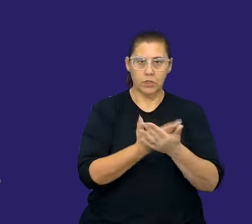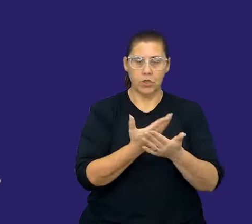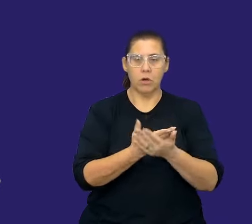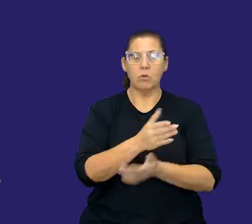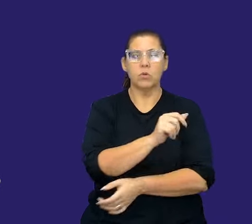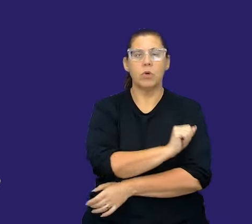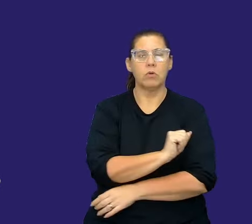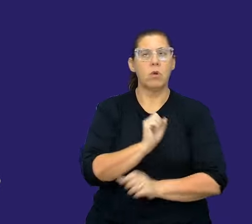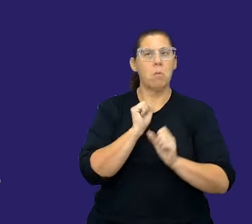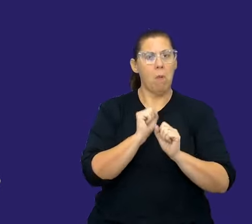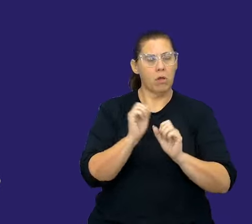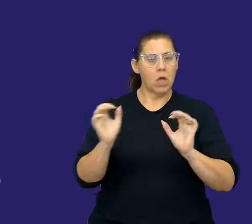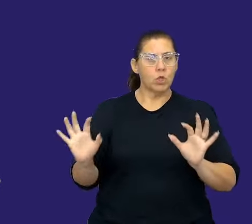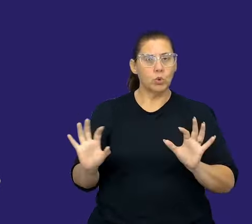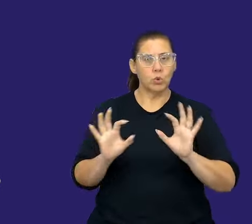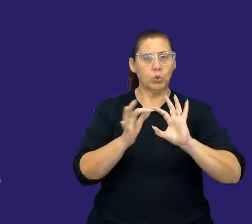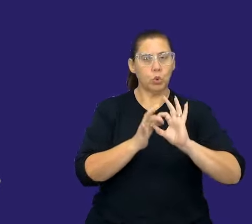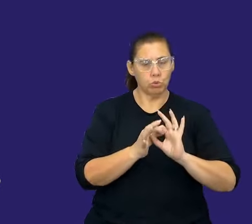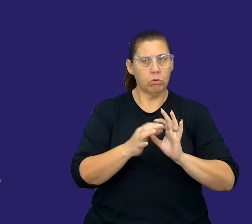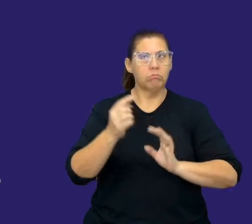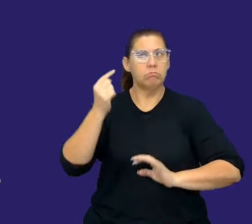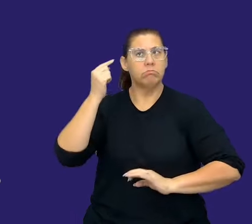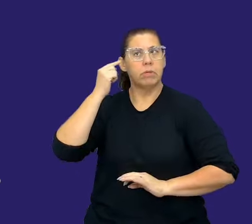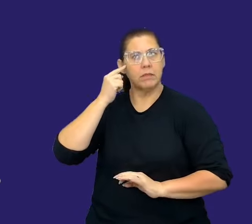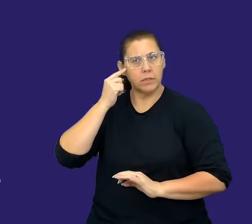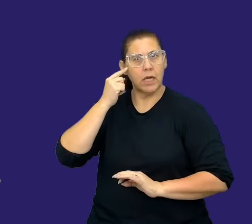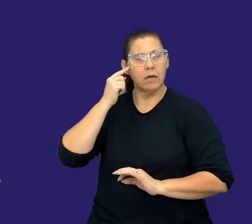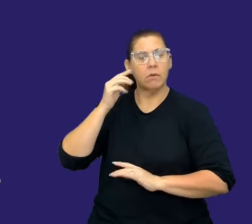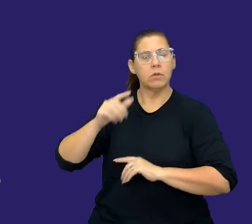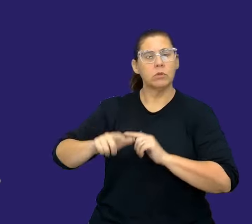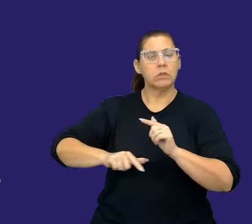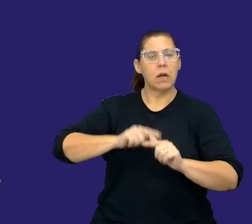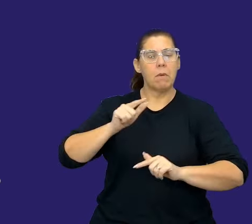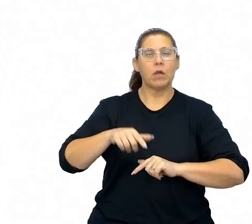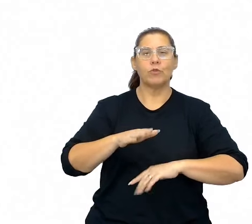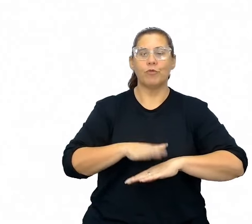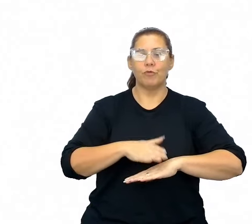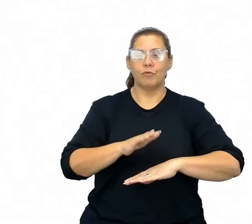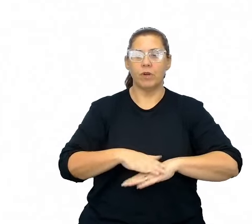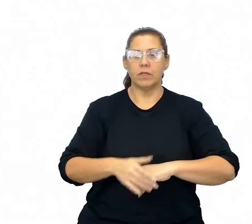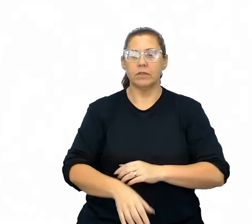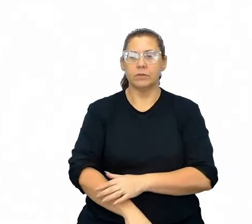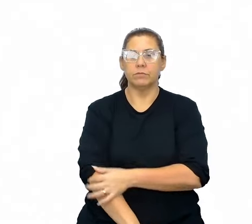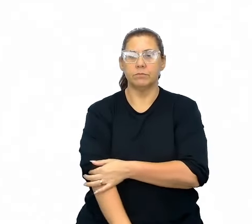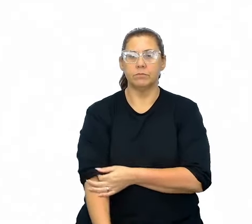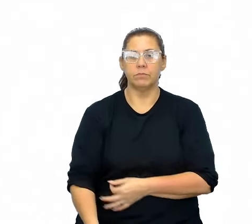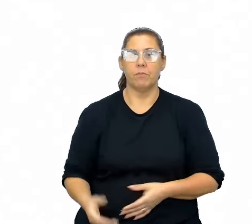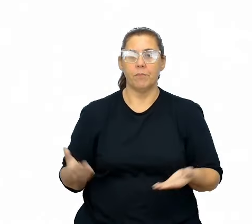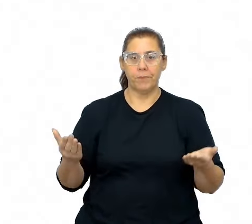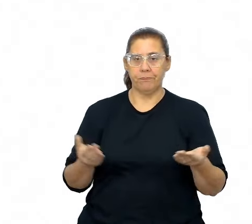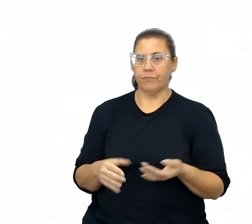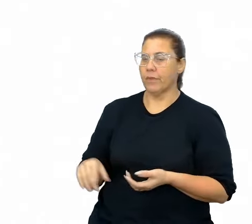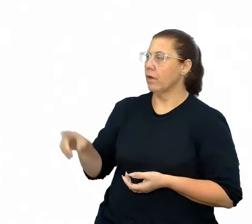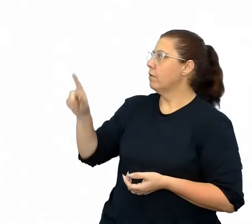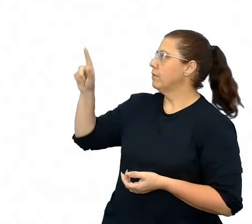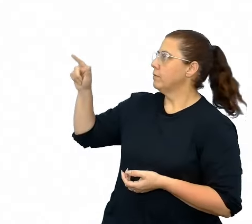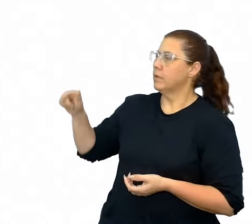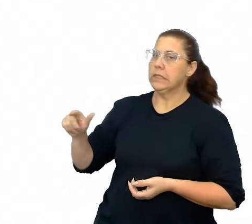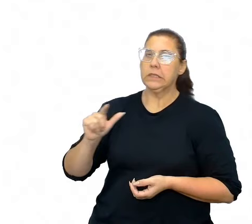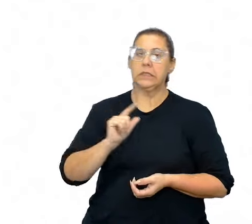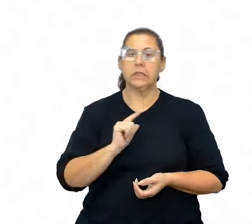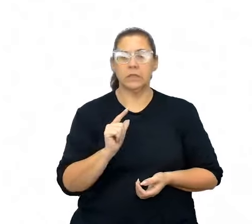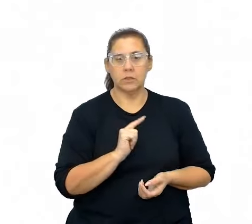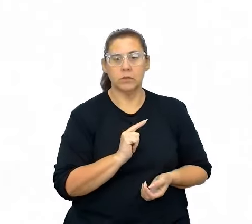estudantes possam juntos refletir sobre o trabalho realizado. E aqui nós